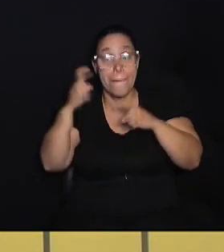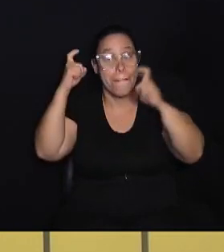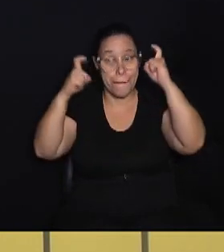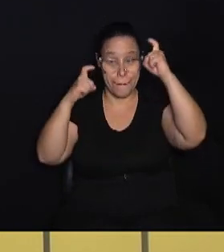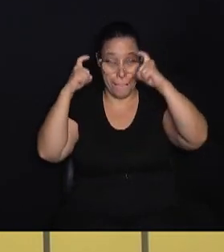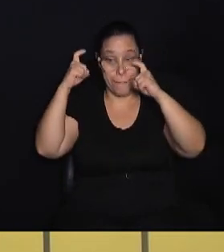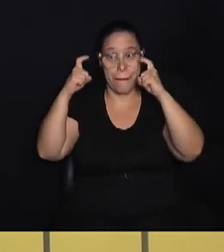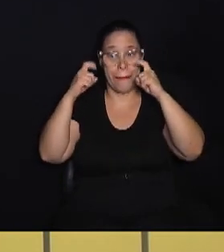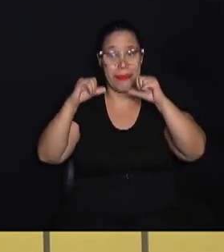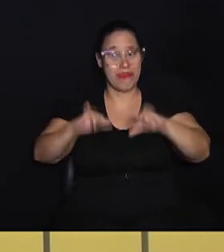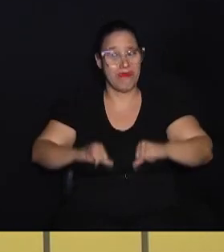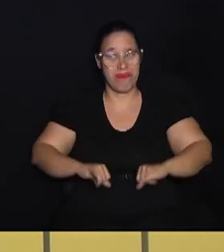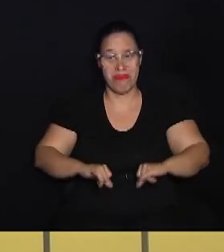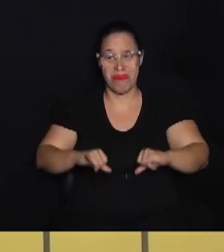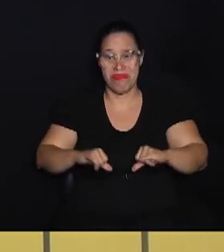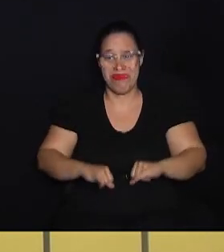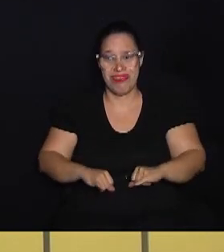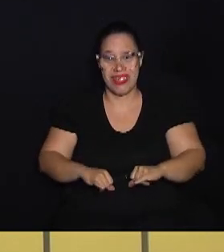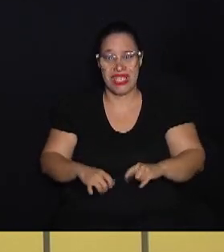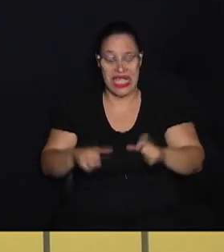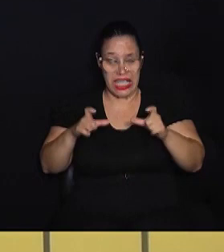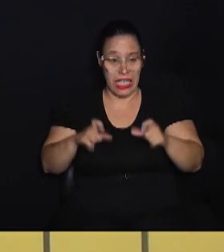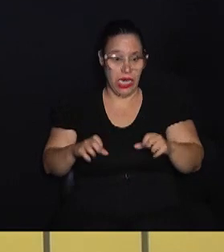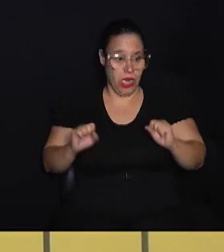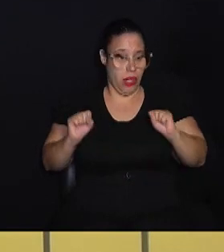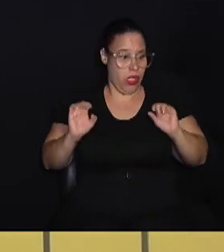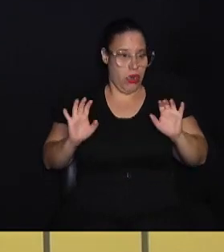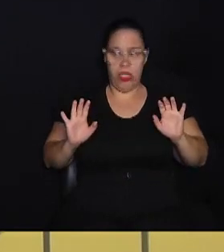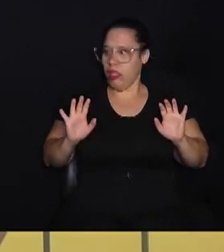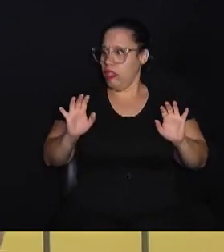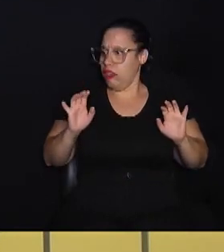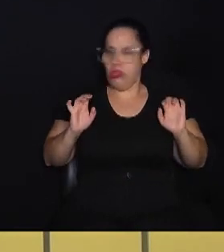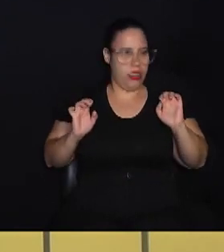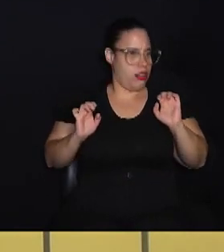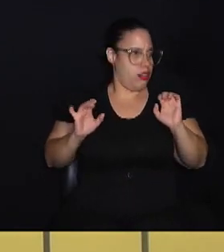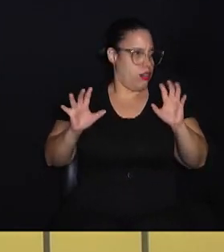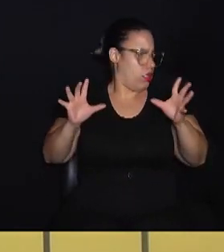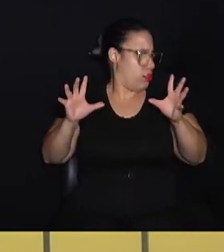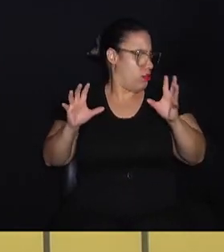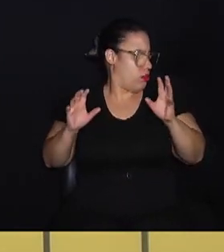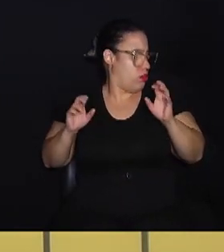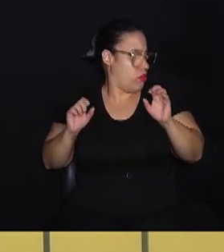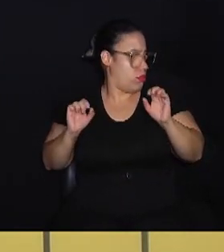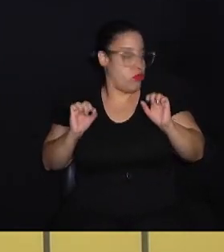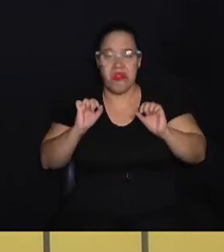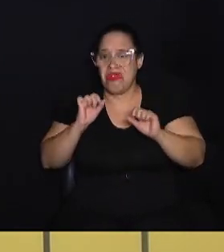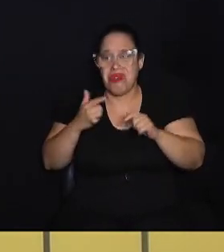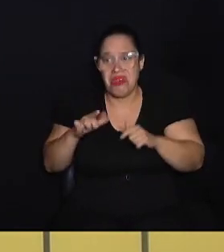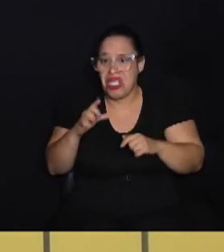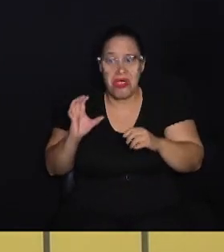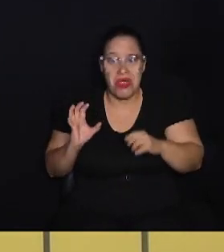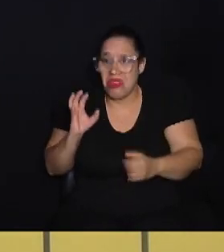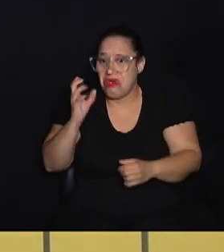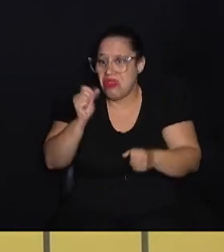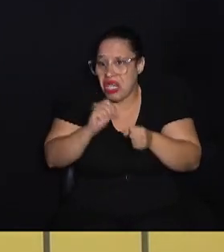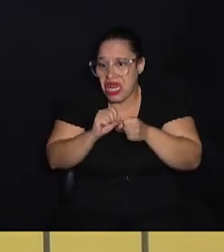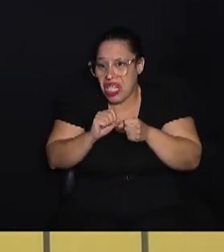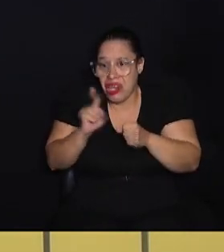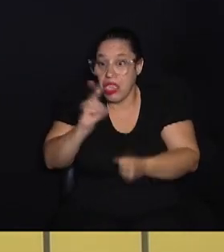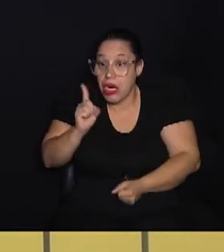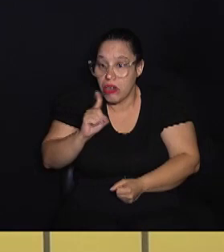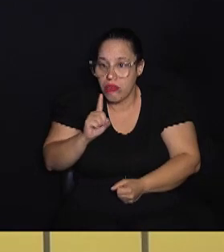preocupante e sofrida, às vezes as pessoas se paralisam, né? Como assim, não tem mais o que fazer. Não, a gente tem que